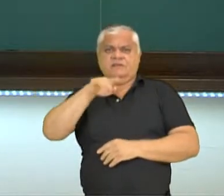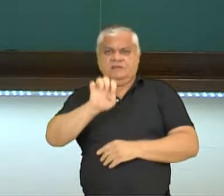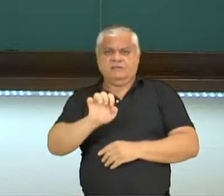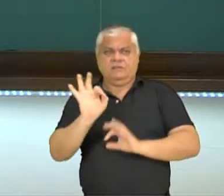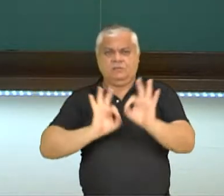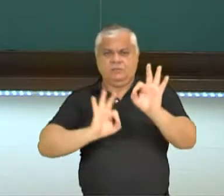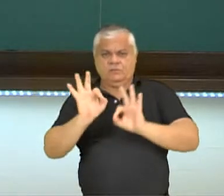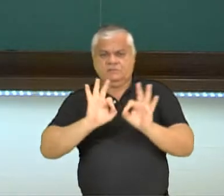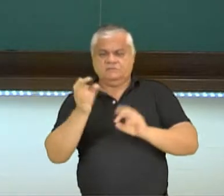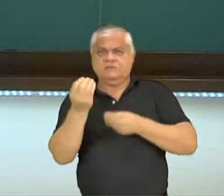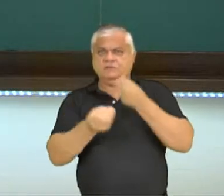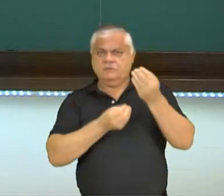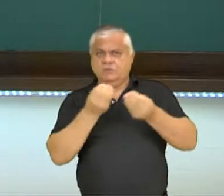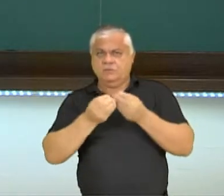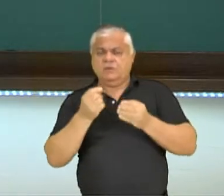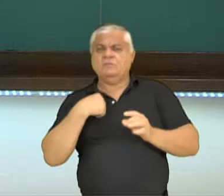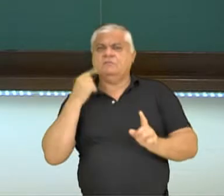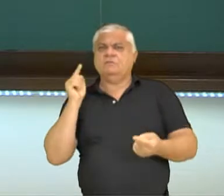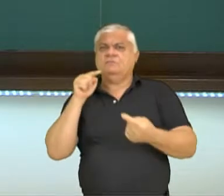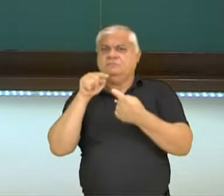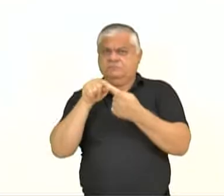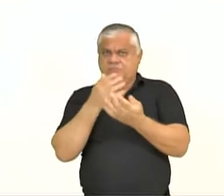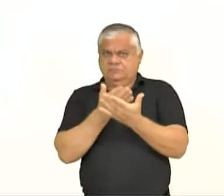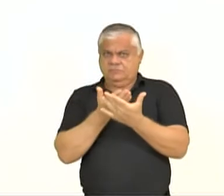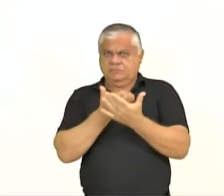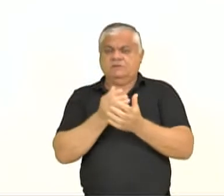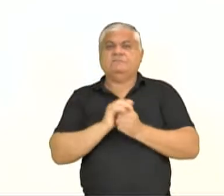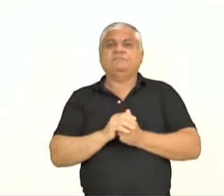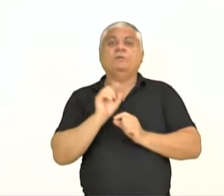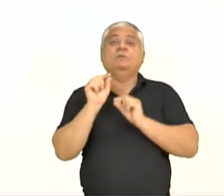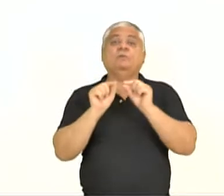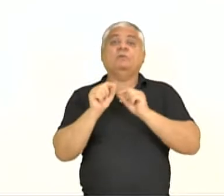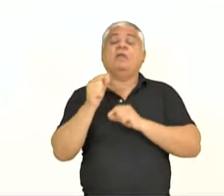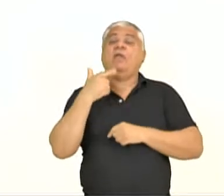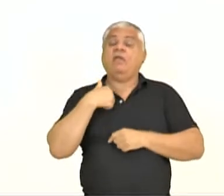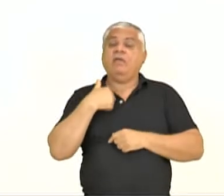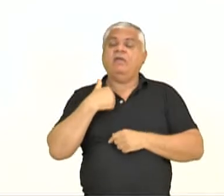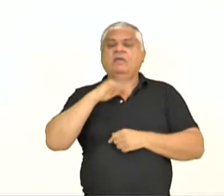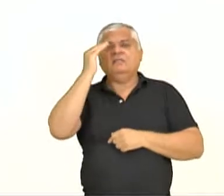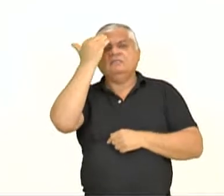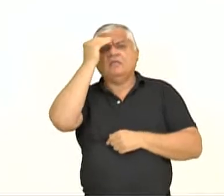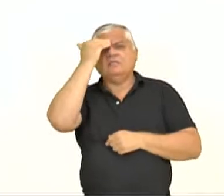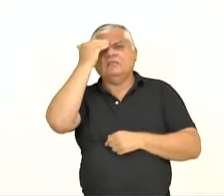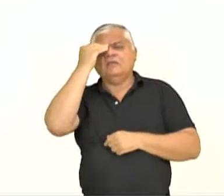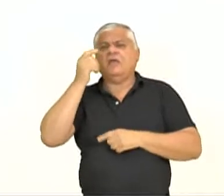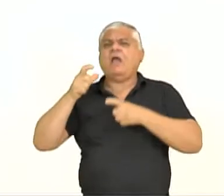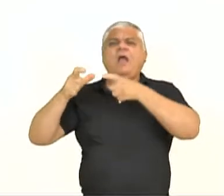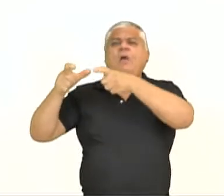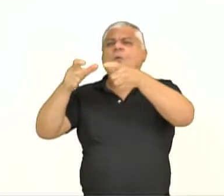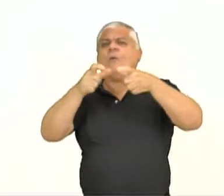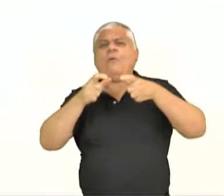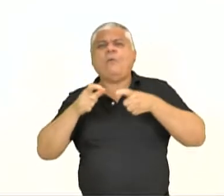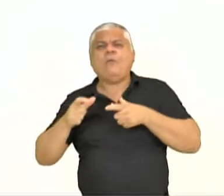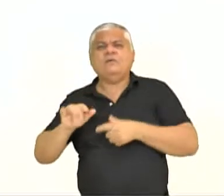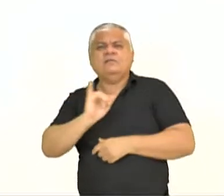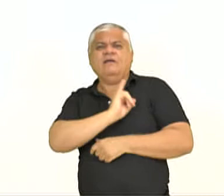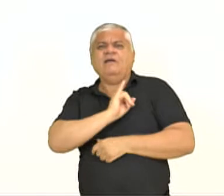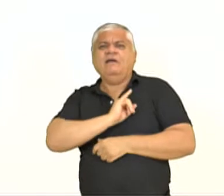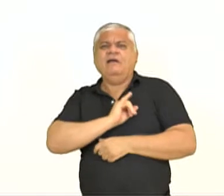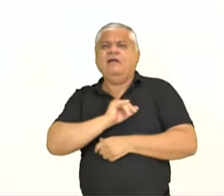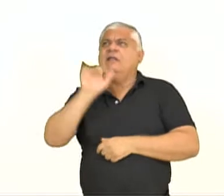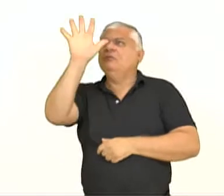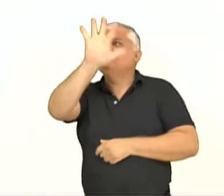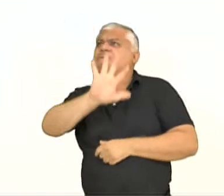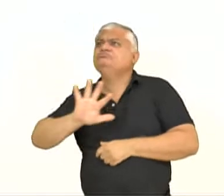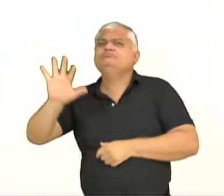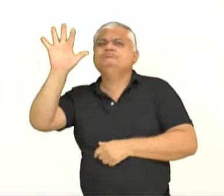organizado e atingido, temos alguns objetivos a atingir, que é literalmente entender a posição e a questão territorial